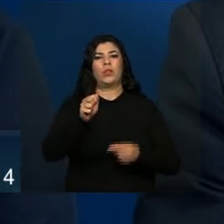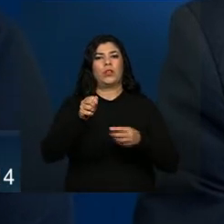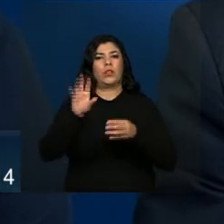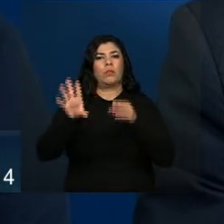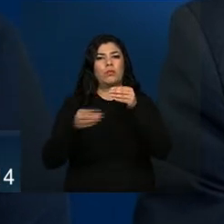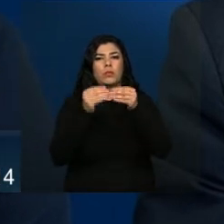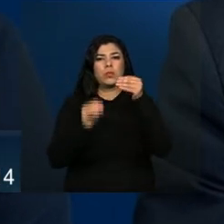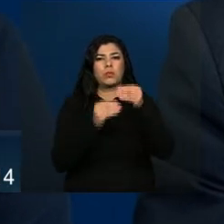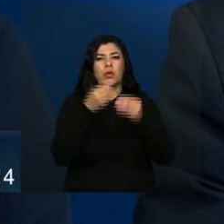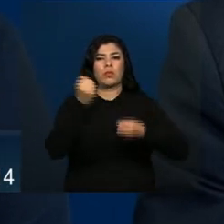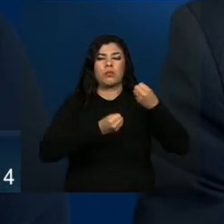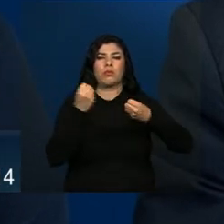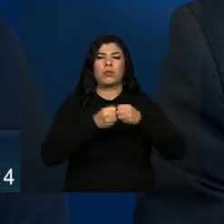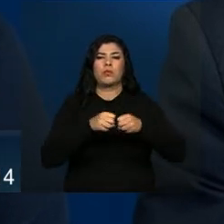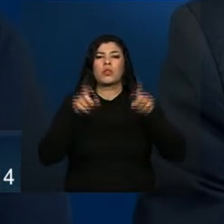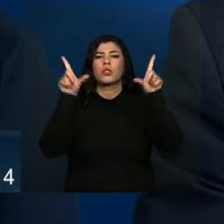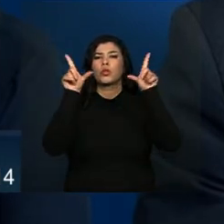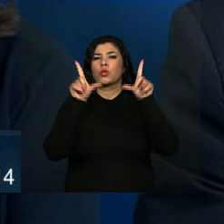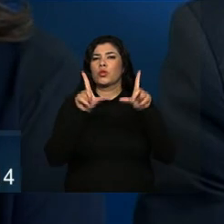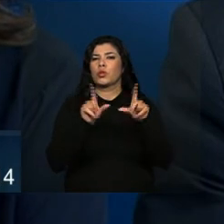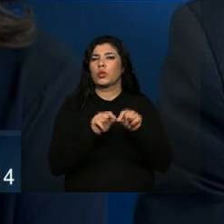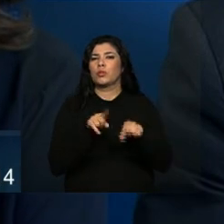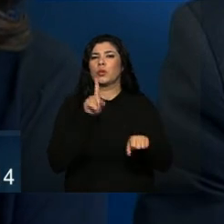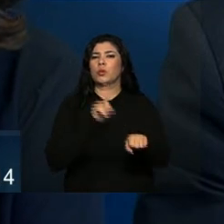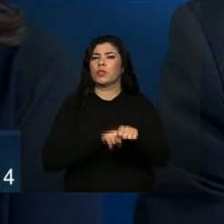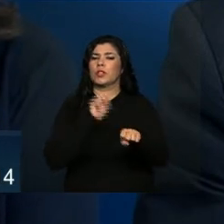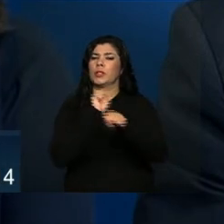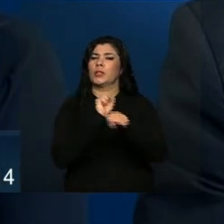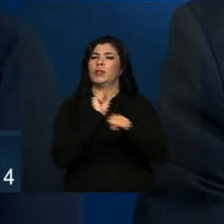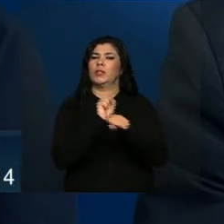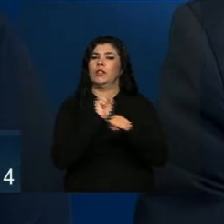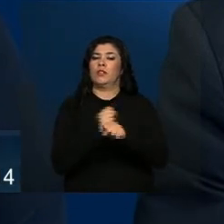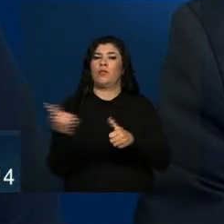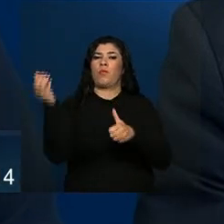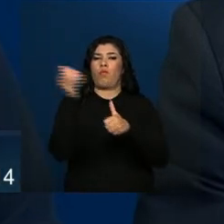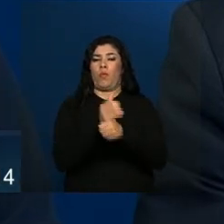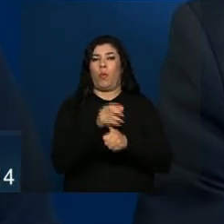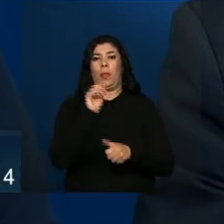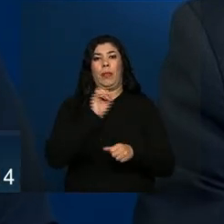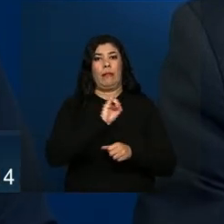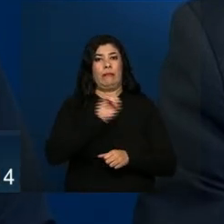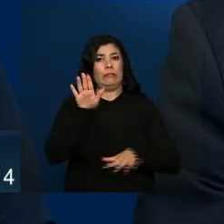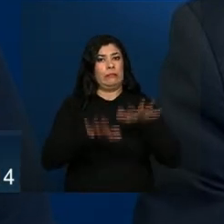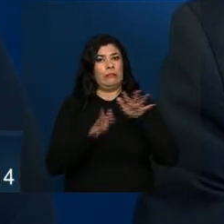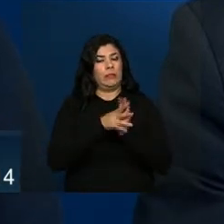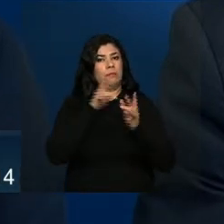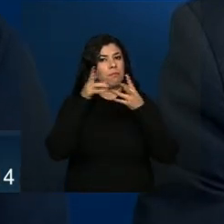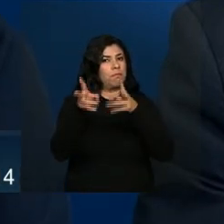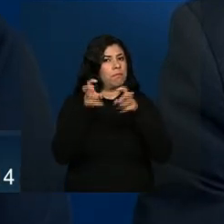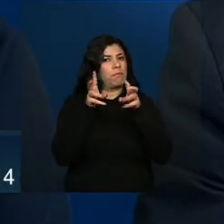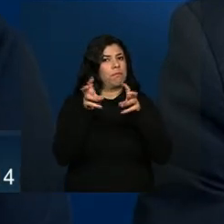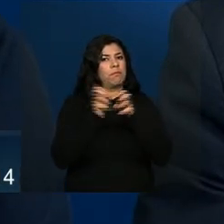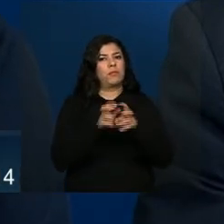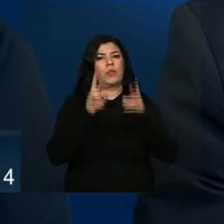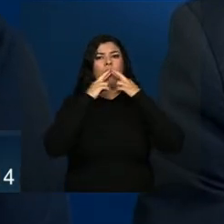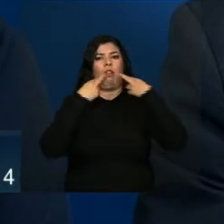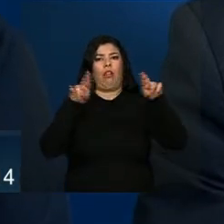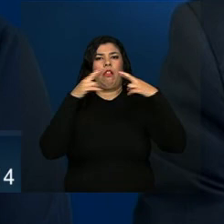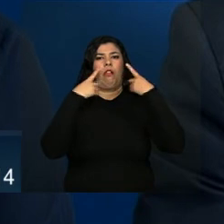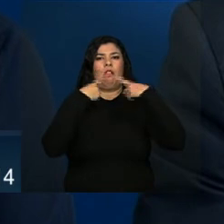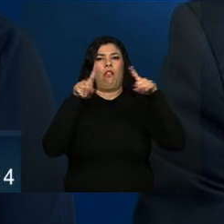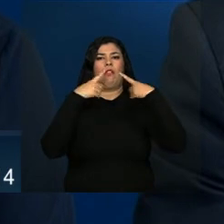a burocracia e o tempo de espera do Consumidor não é raro observamos reclamações de que